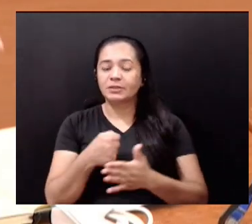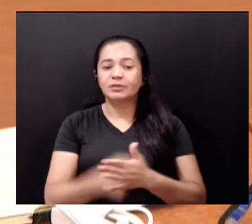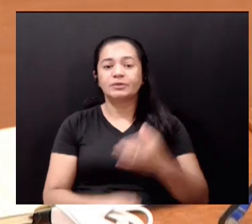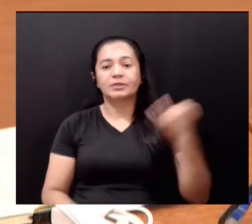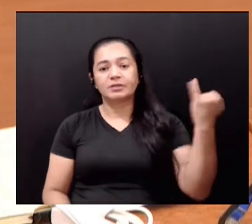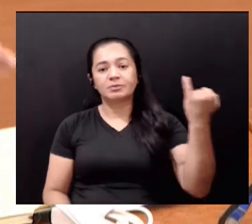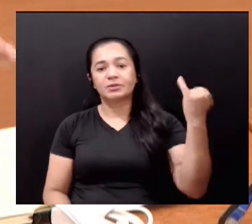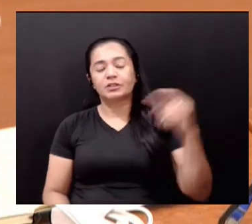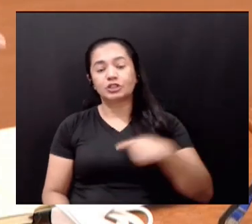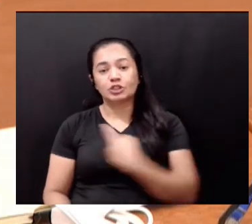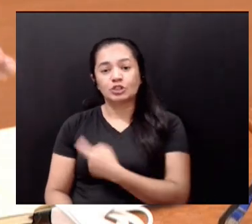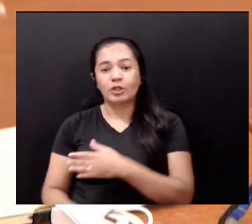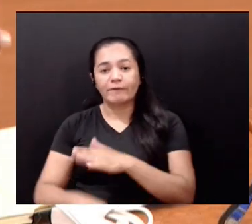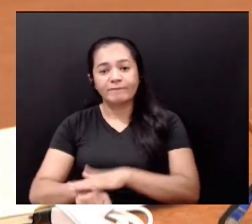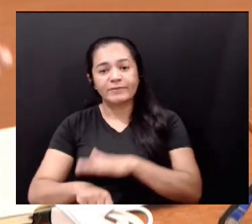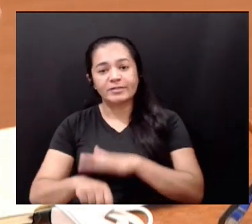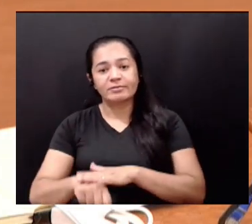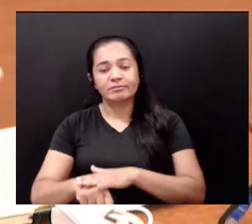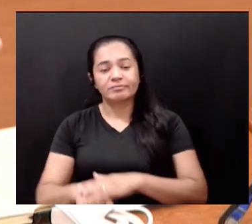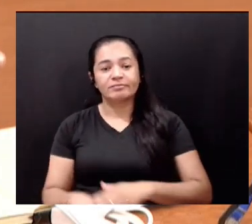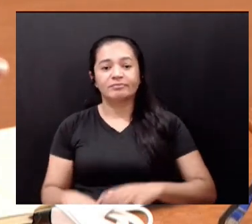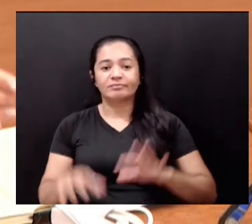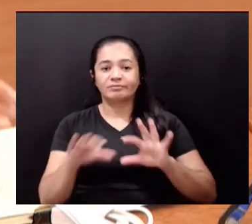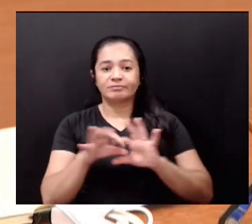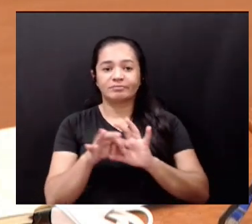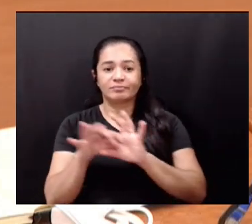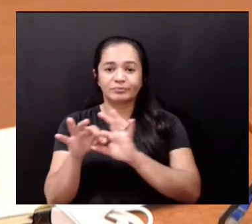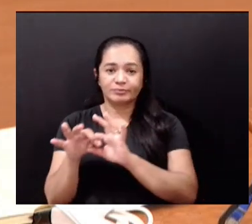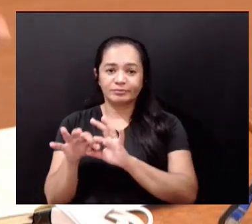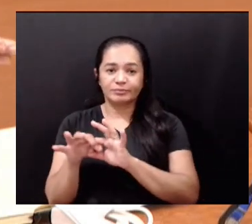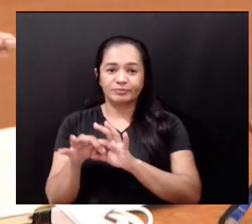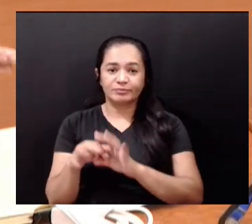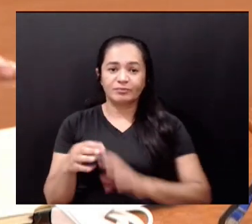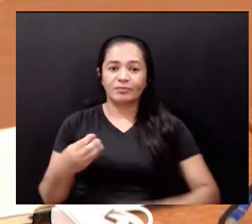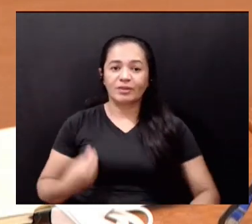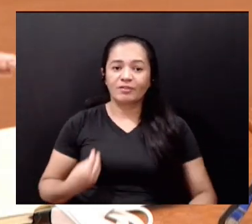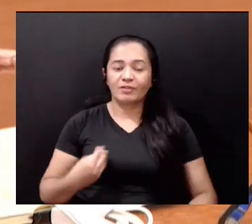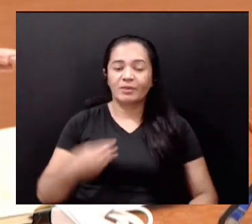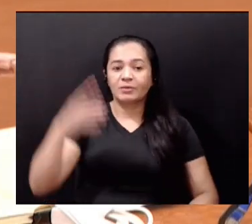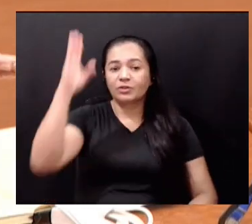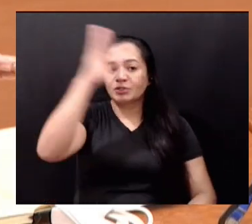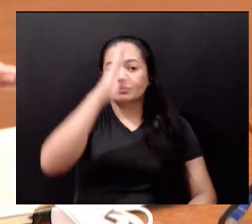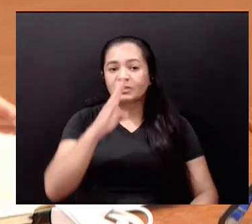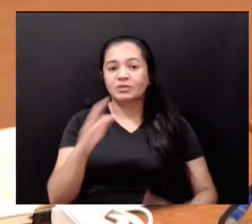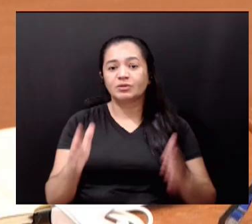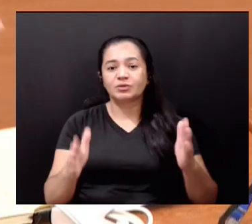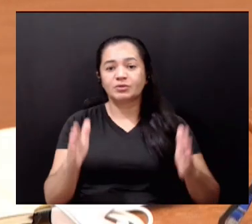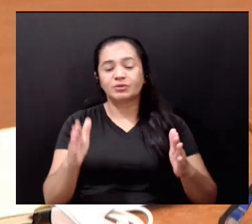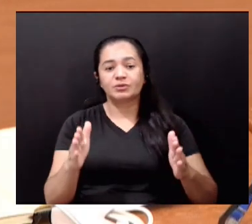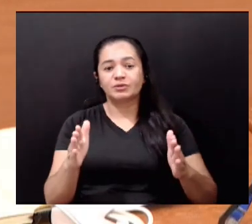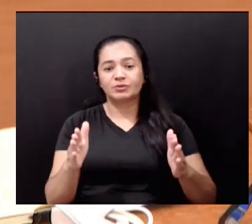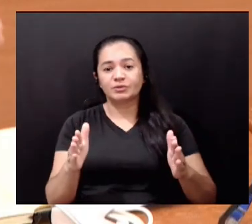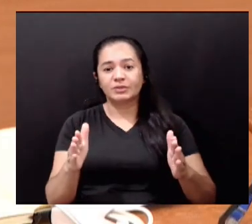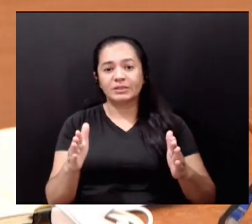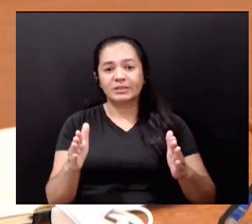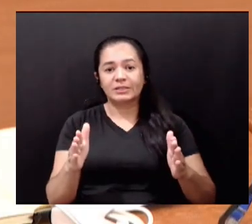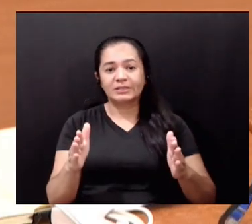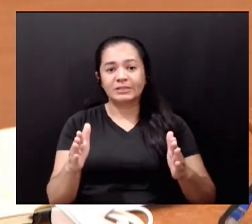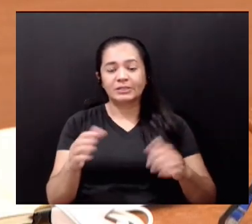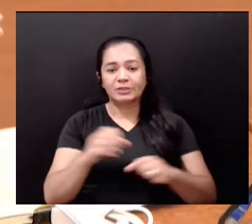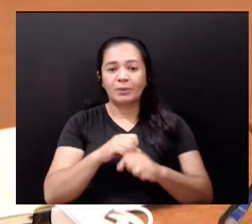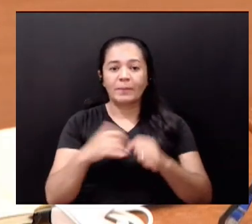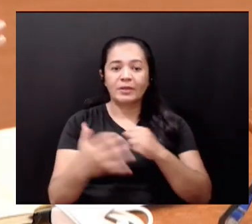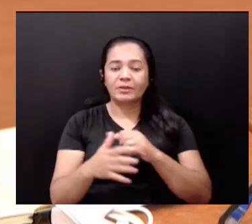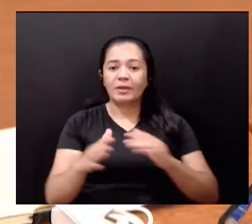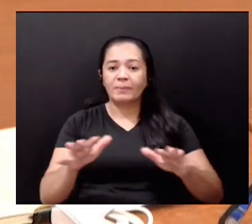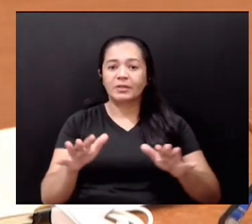Nesse contexto que nós vivemos no Brasil durante a pandemia, nós tivemos um aumento do número de bilionários, enquanto o país voltava para o mapa